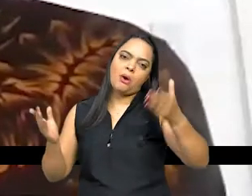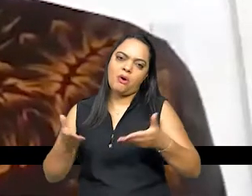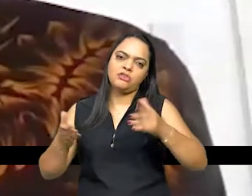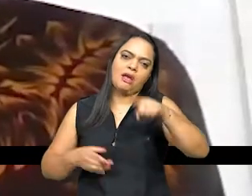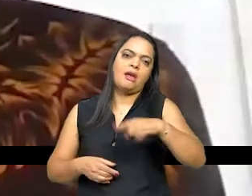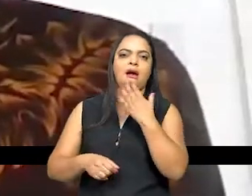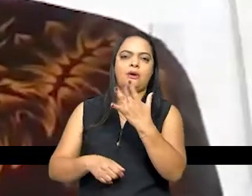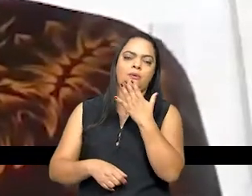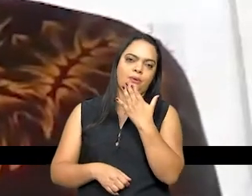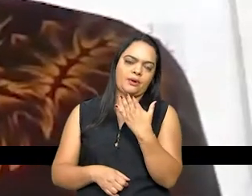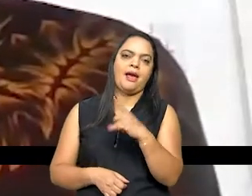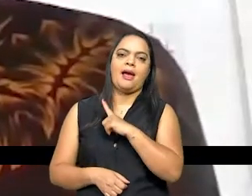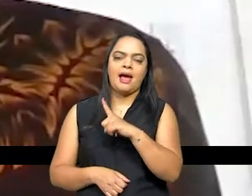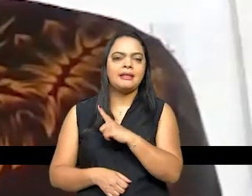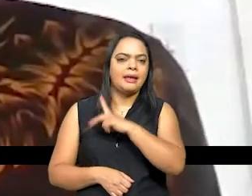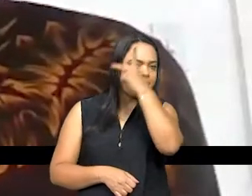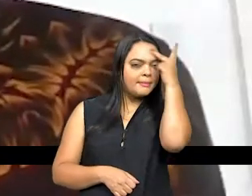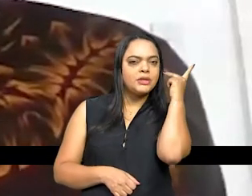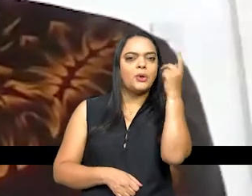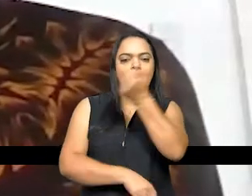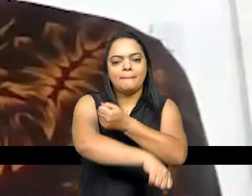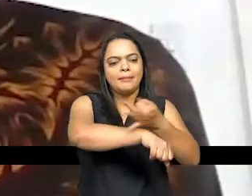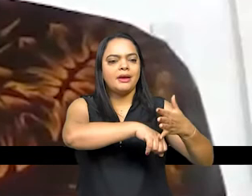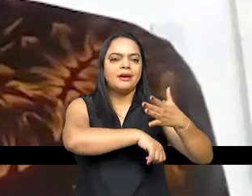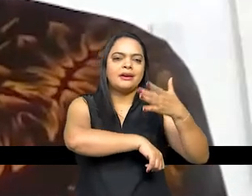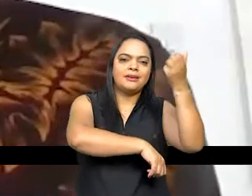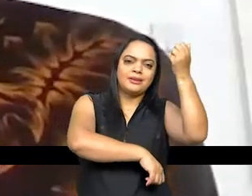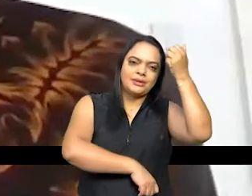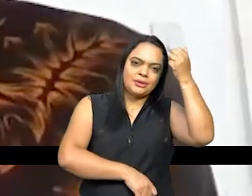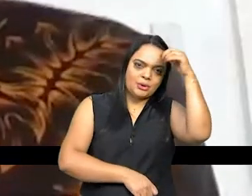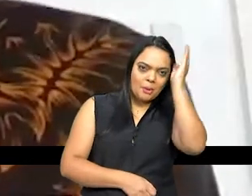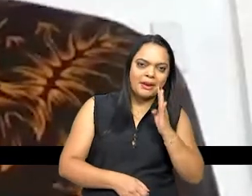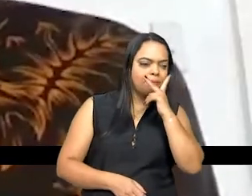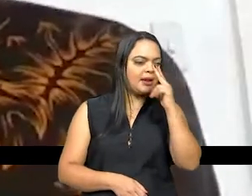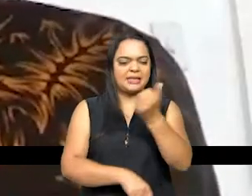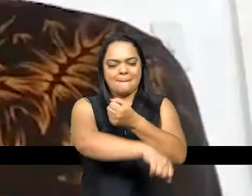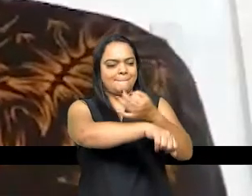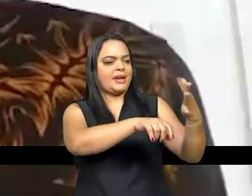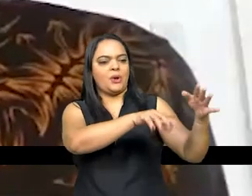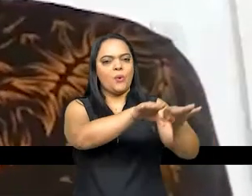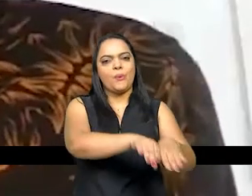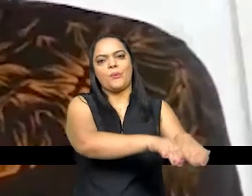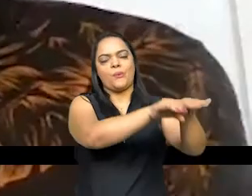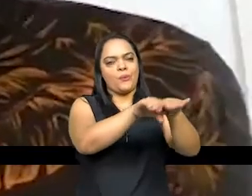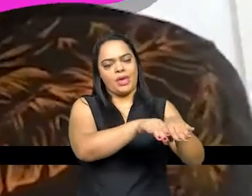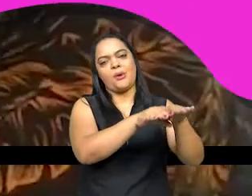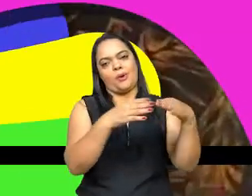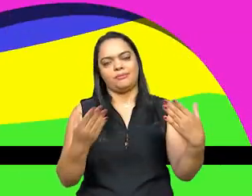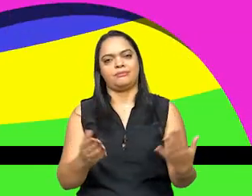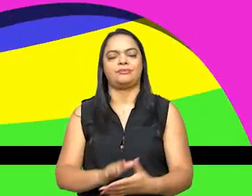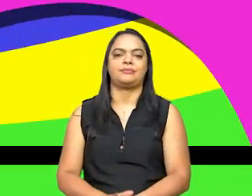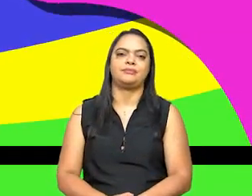Brasil que é homogênea, que fica parecendo que é um bloco, que todos os brancos são iguais. Na segunda metade isso é válido, na primeira metade do século XIX